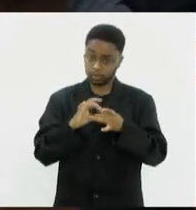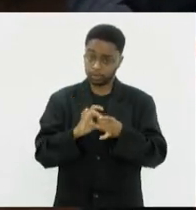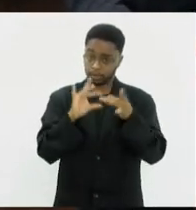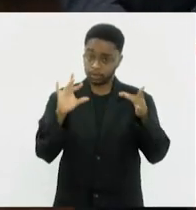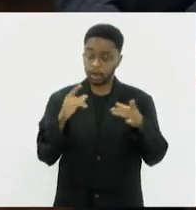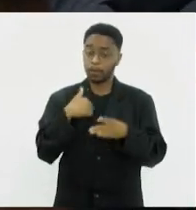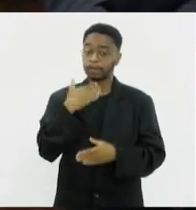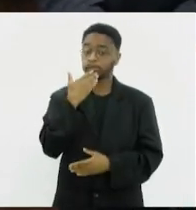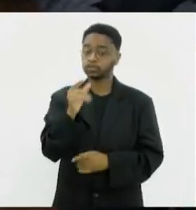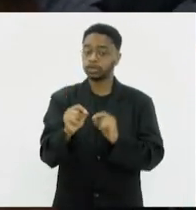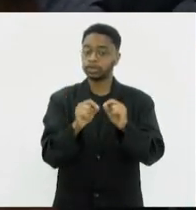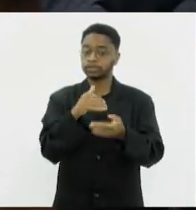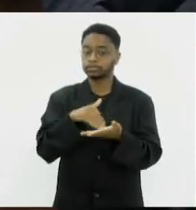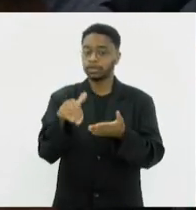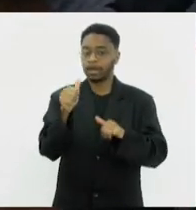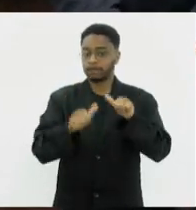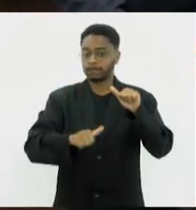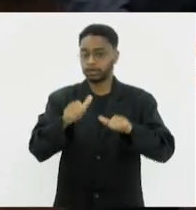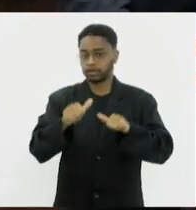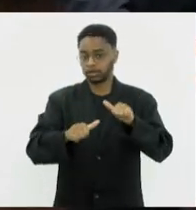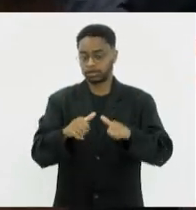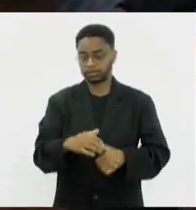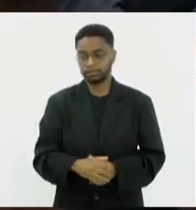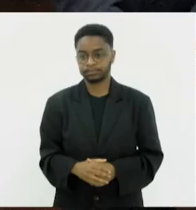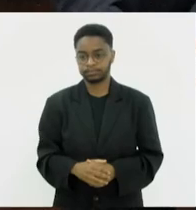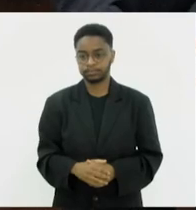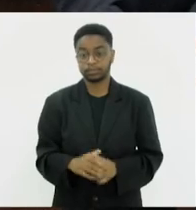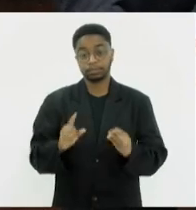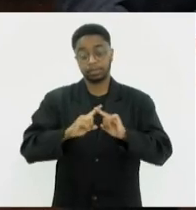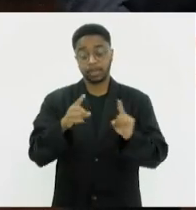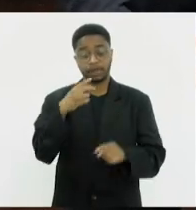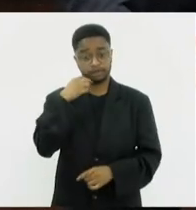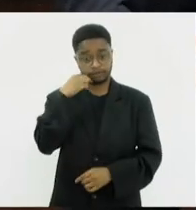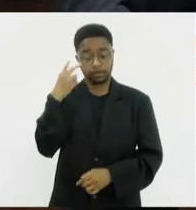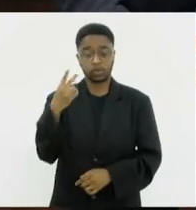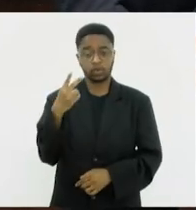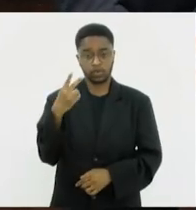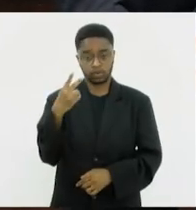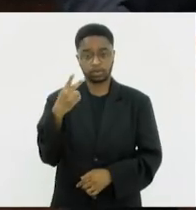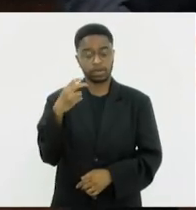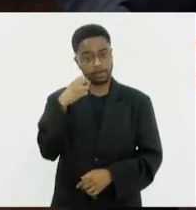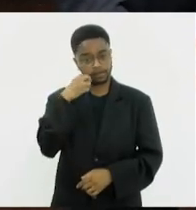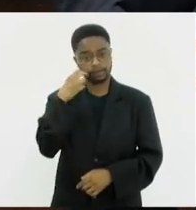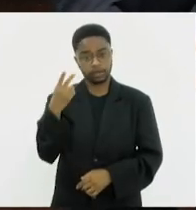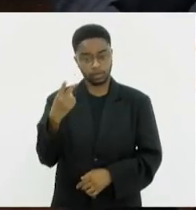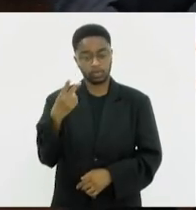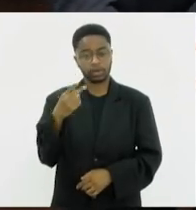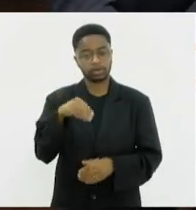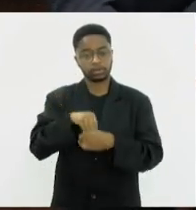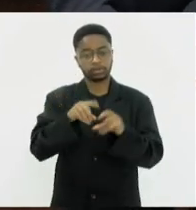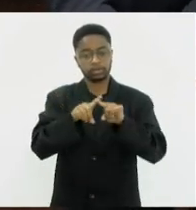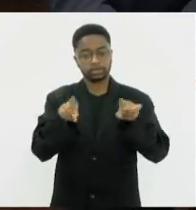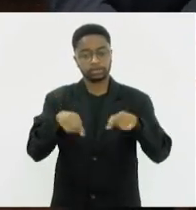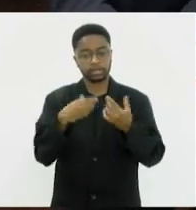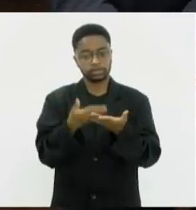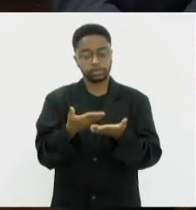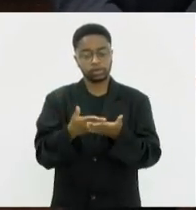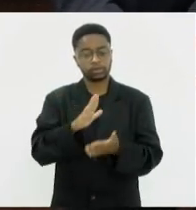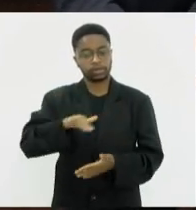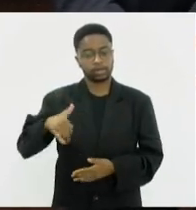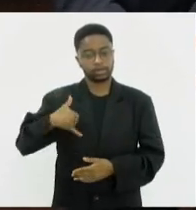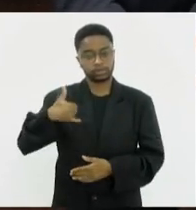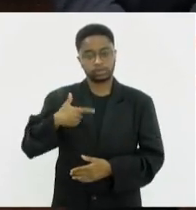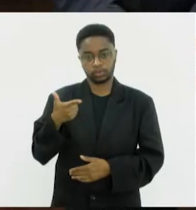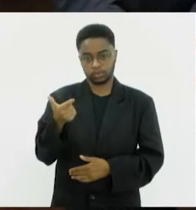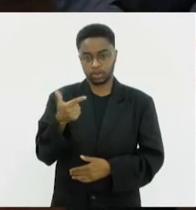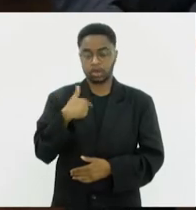pedi para que a secretária avaliasse. Mas é uma vergonha isso aqui dentro da sala de aula para uma criança de 12 anos. Eu